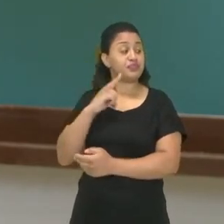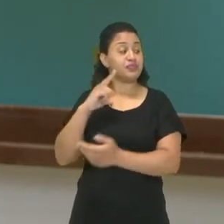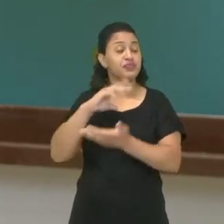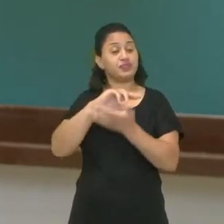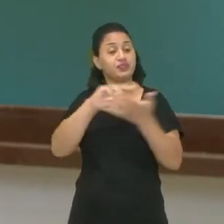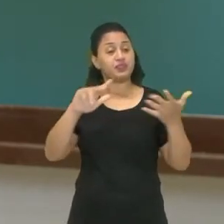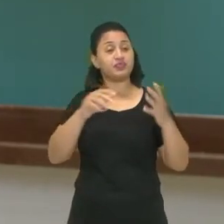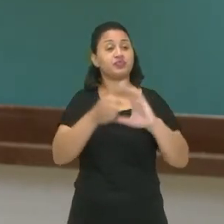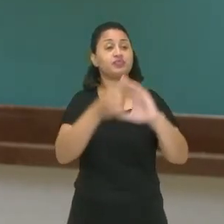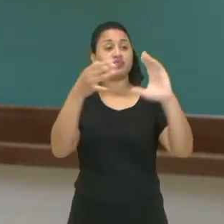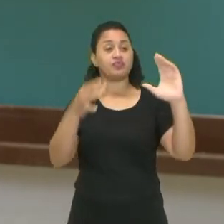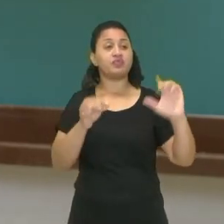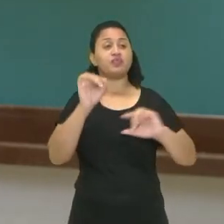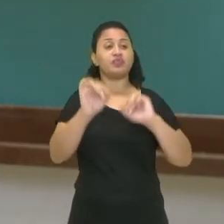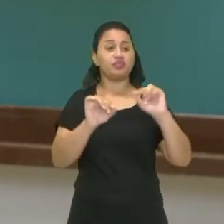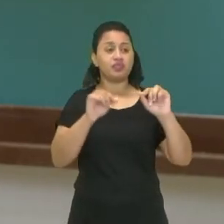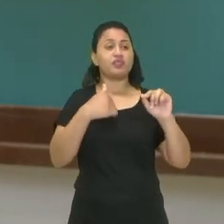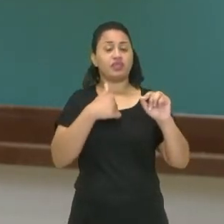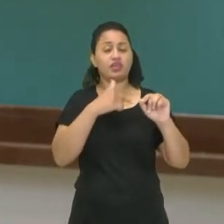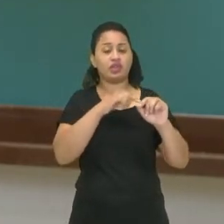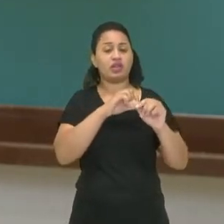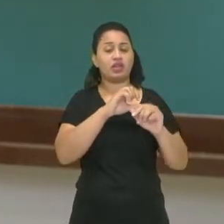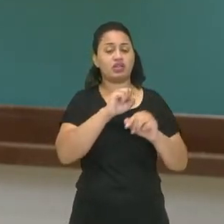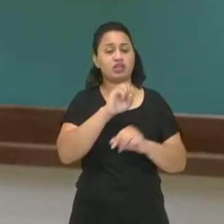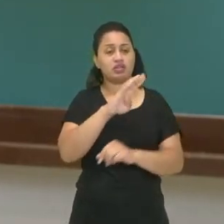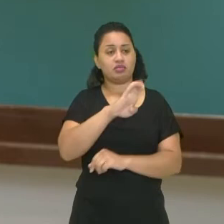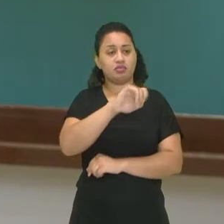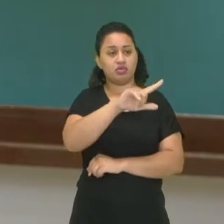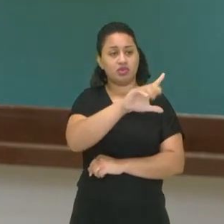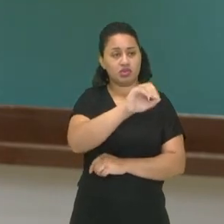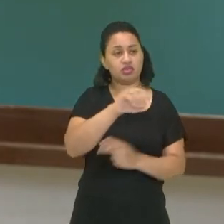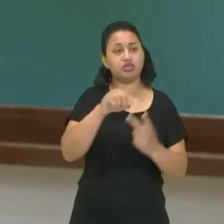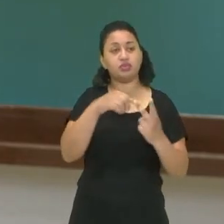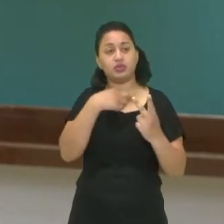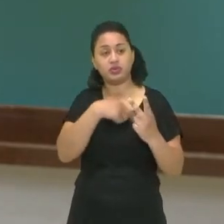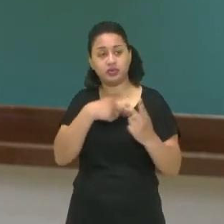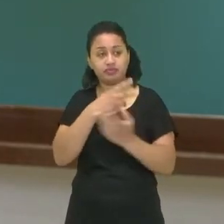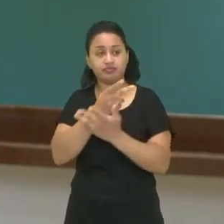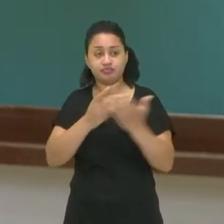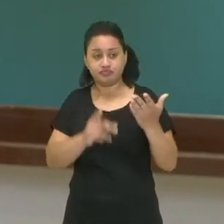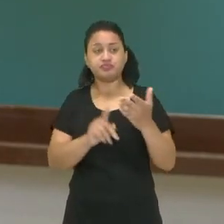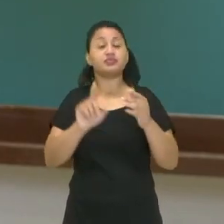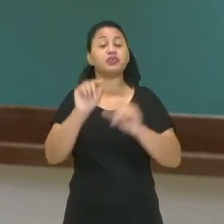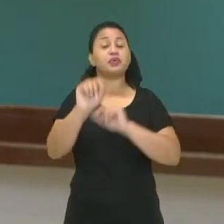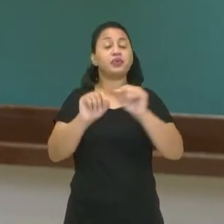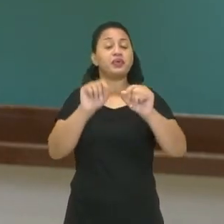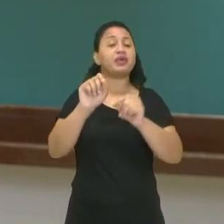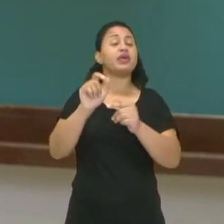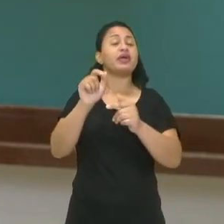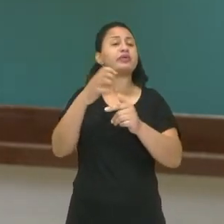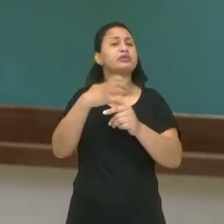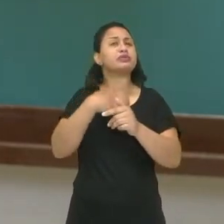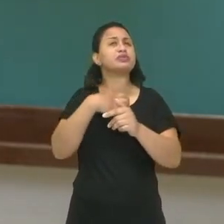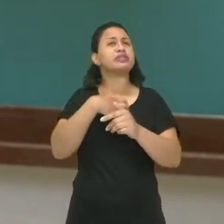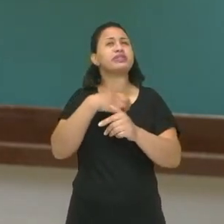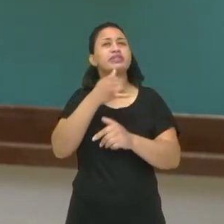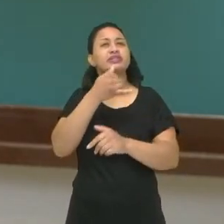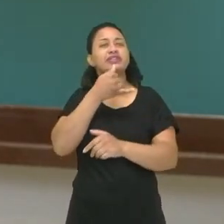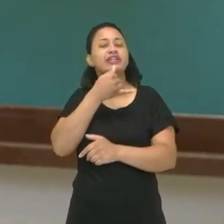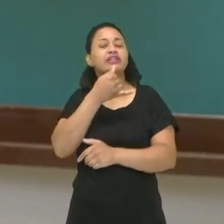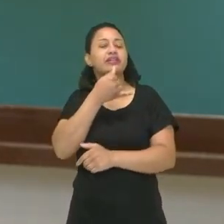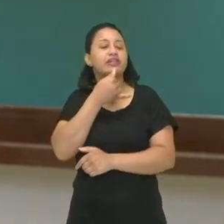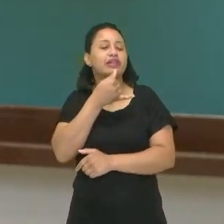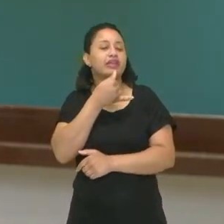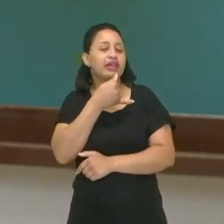do simbolismo e do romantismo nesse poema. Dentre elas, a imagem de sugestão de tristeza do